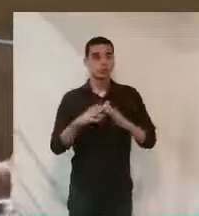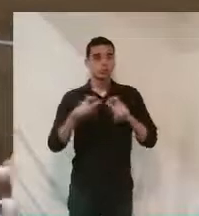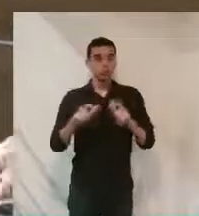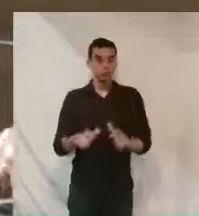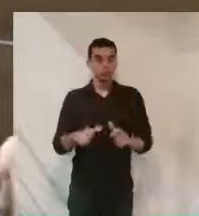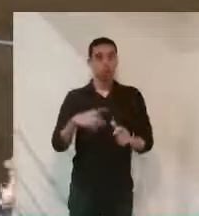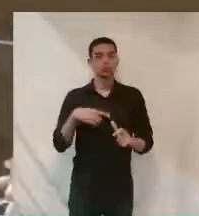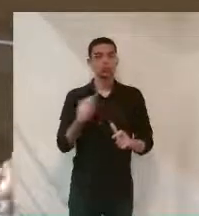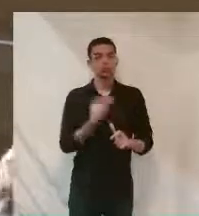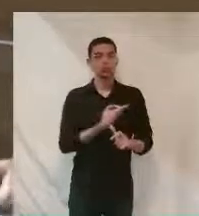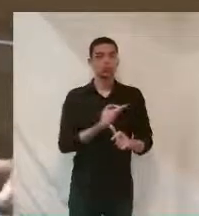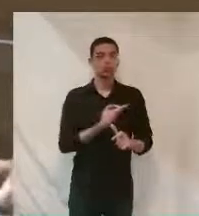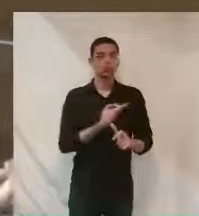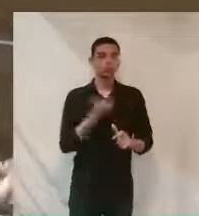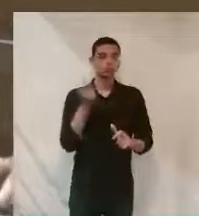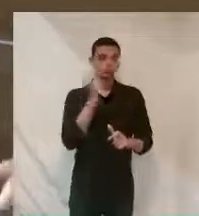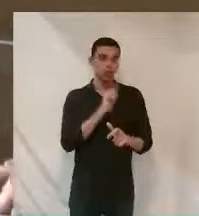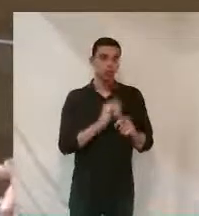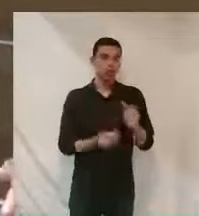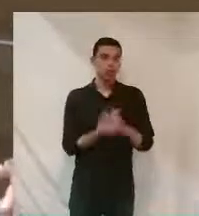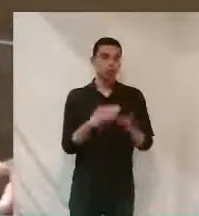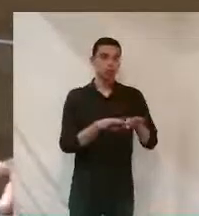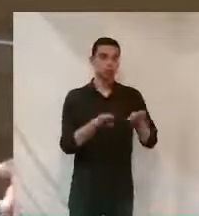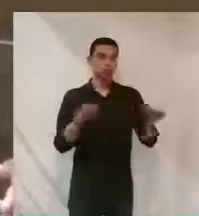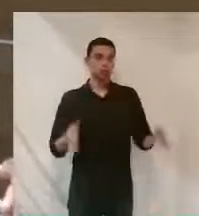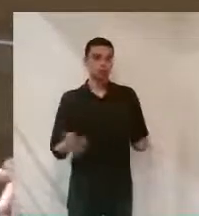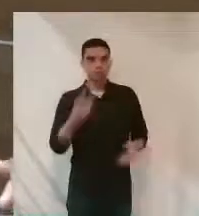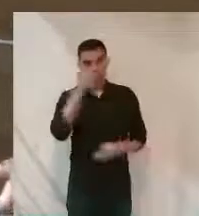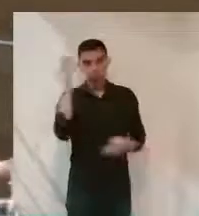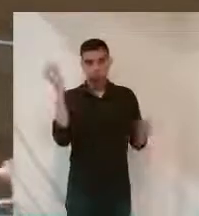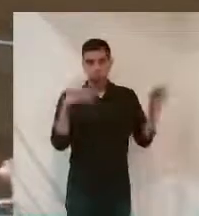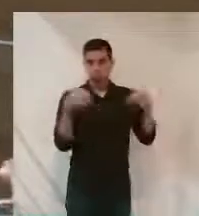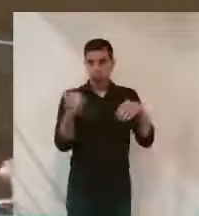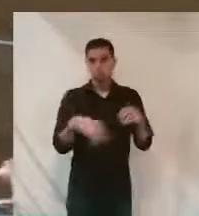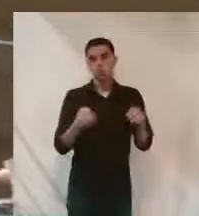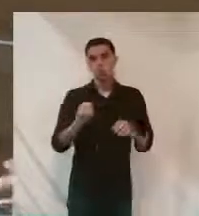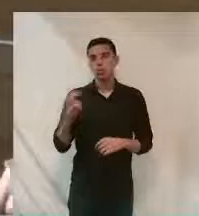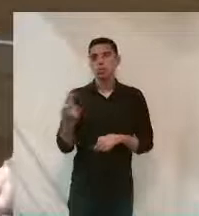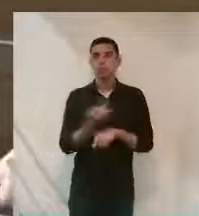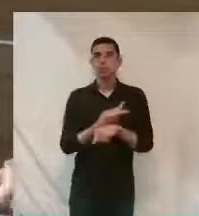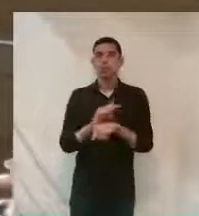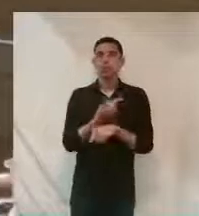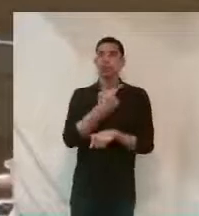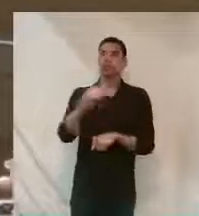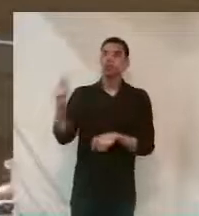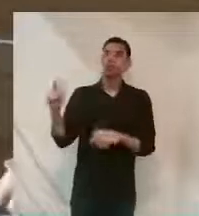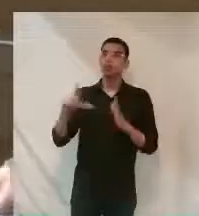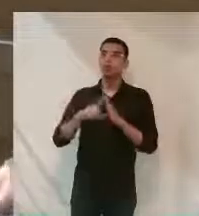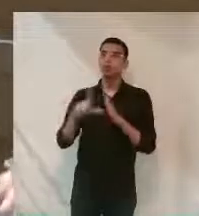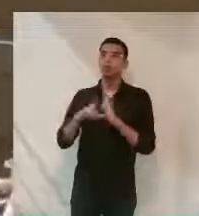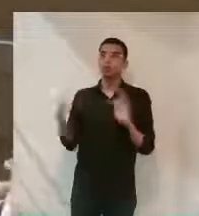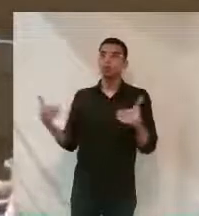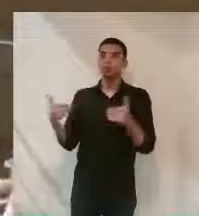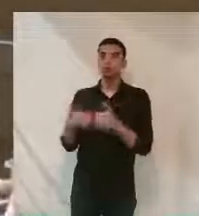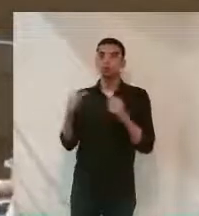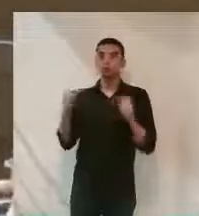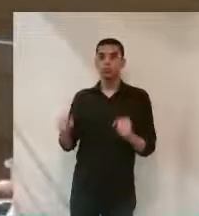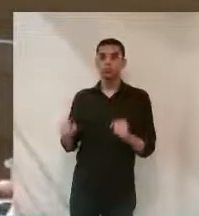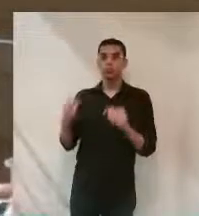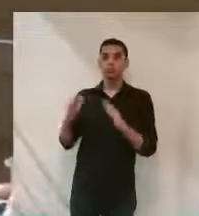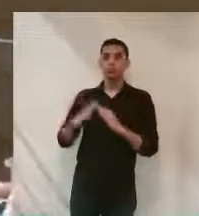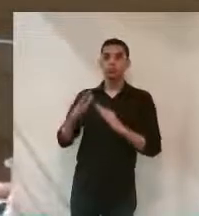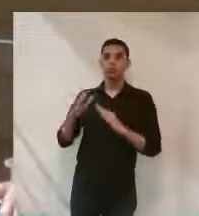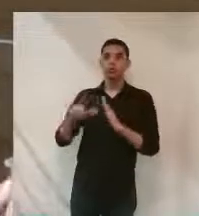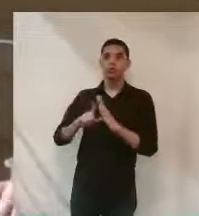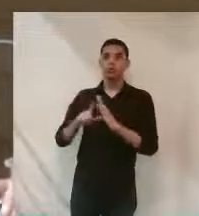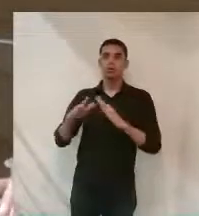naquela loja muito pequena que o consumidor pode consultar e tenha lojas próximas para que ele possa descartar. A gente também tem, a maioria dos nossos pontos